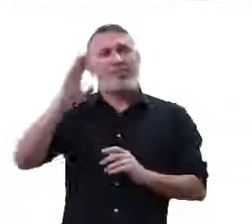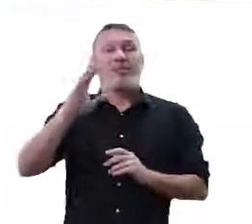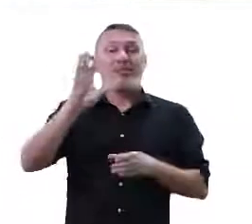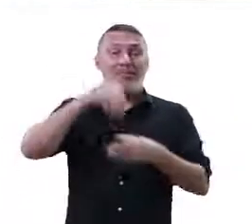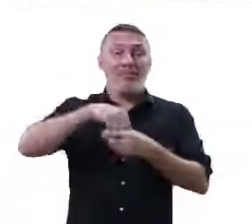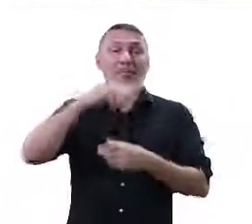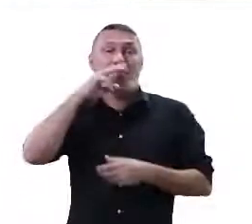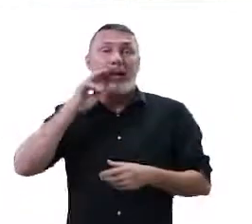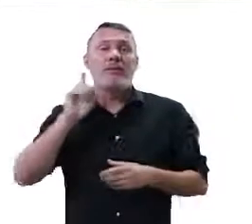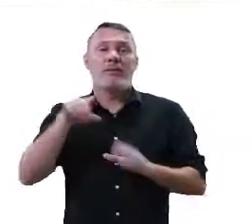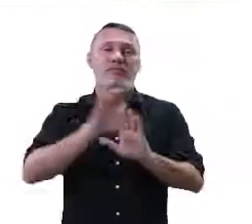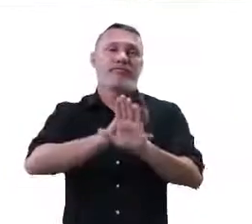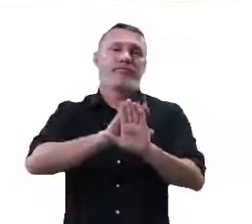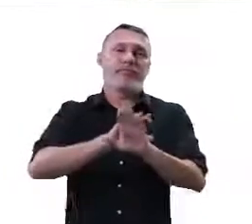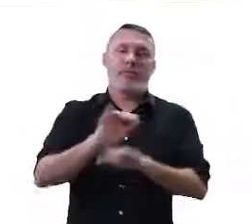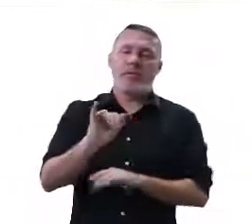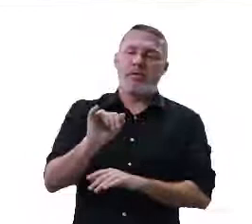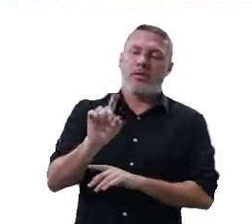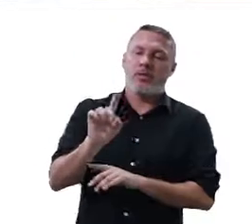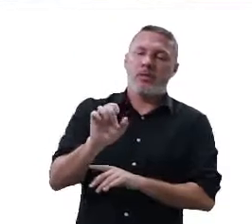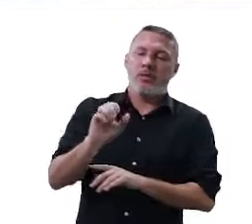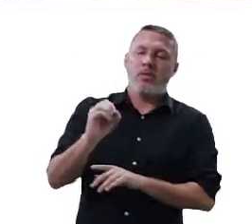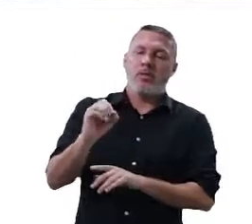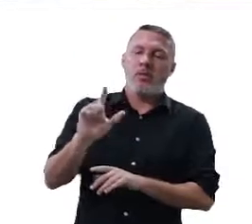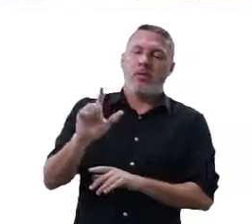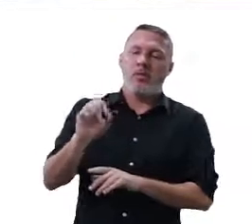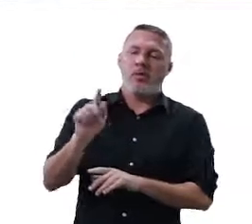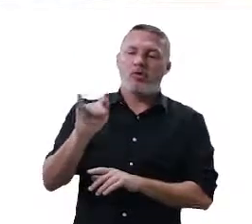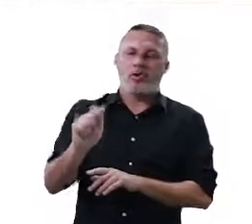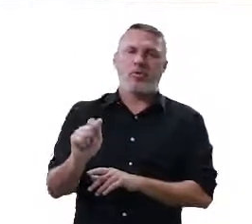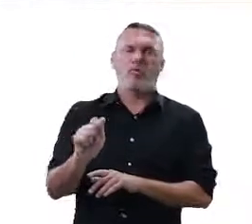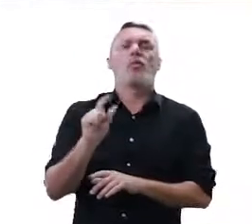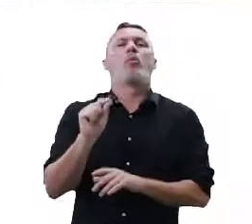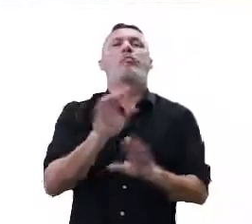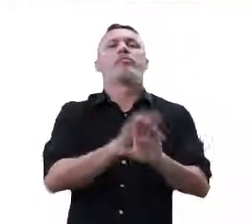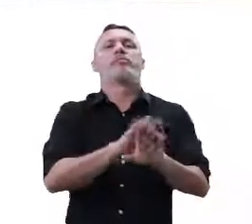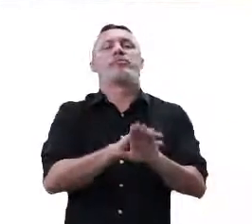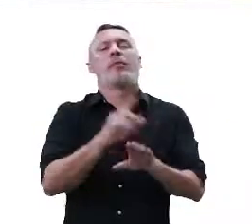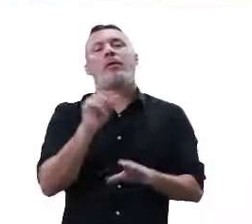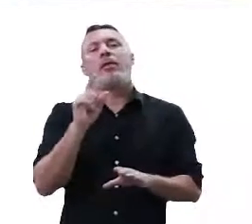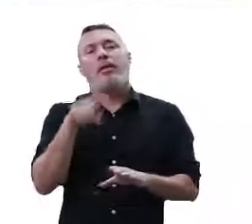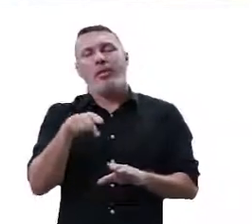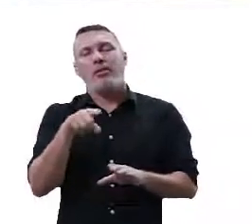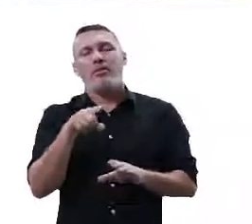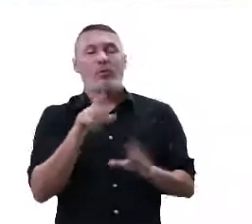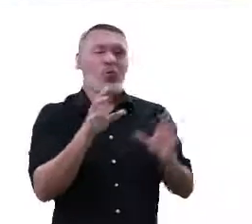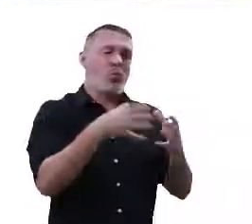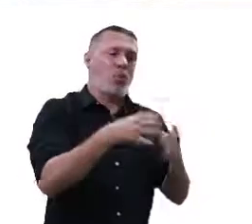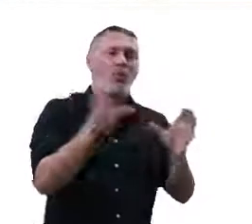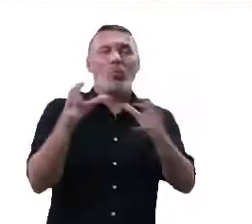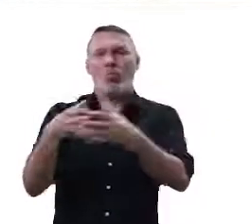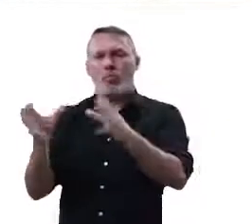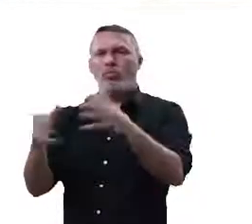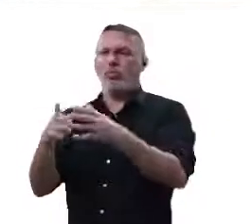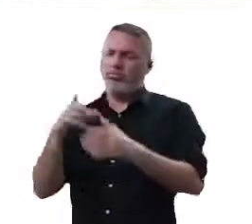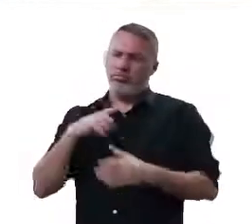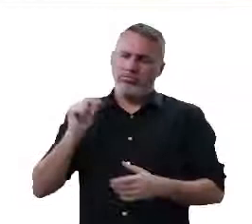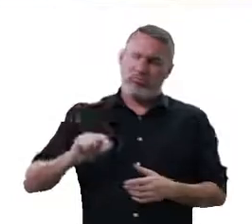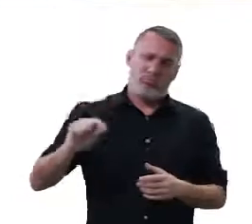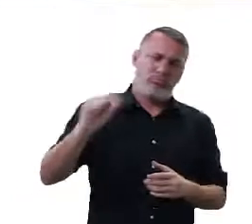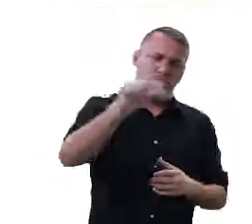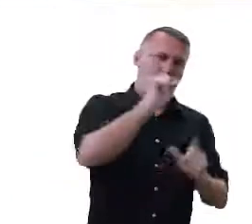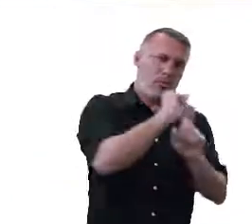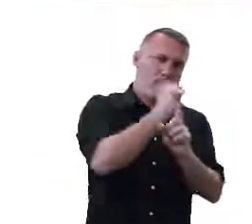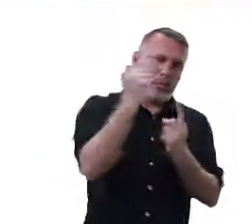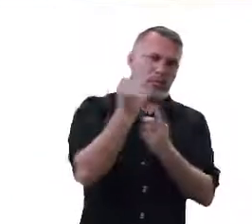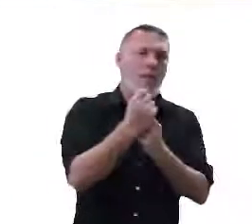fundamental na teoria marxista é a ideologia. O que é ideologia? Ideologia é uma forma que as classes sociais, os grupos,